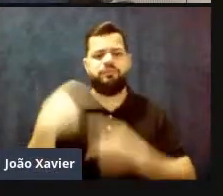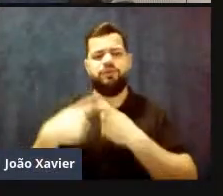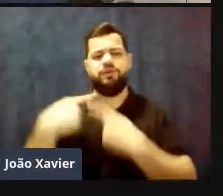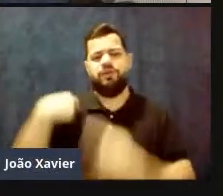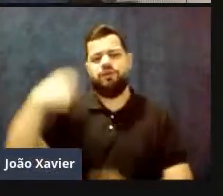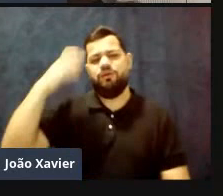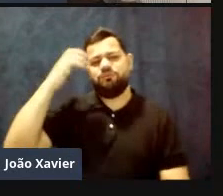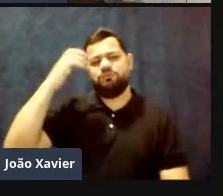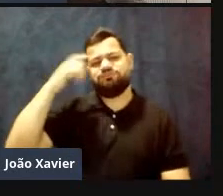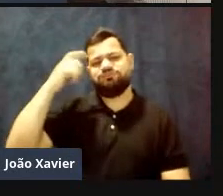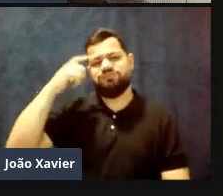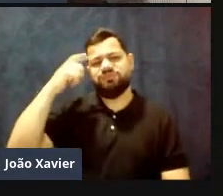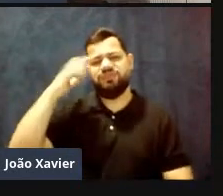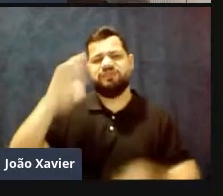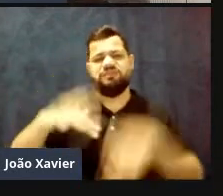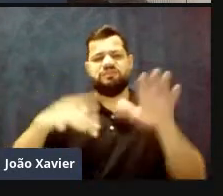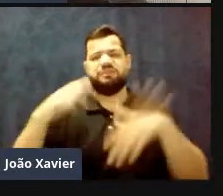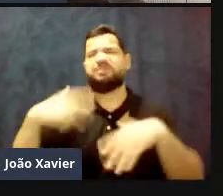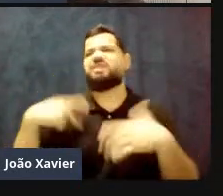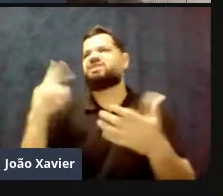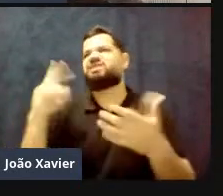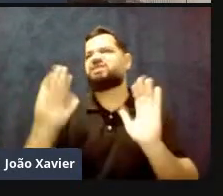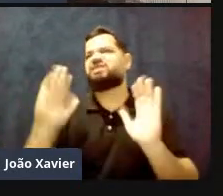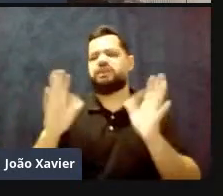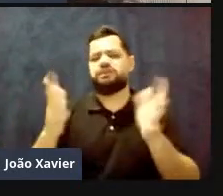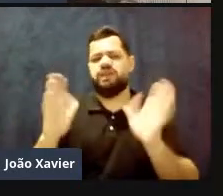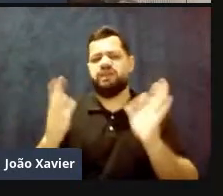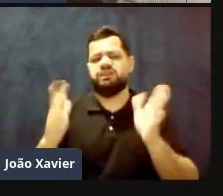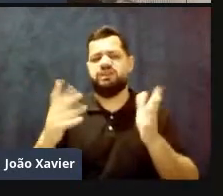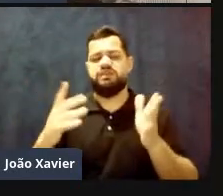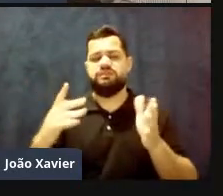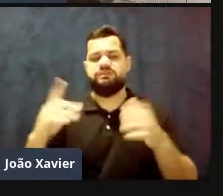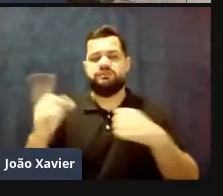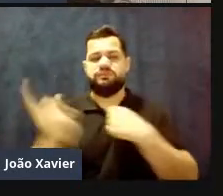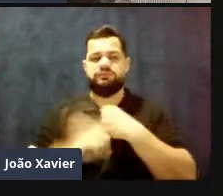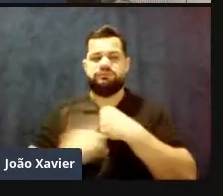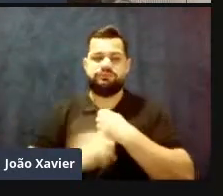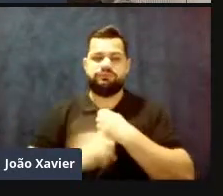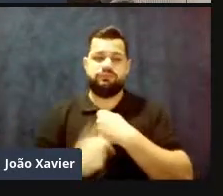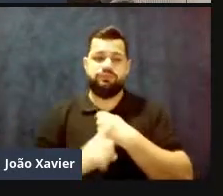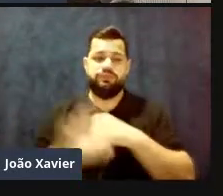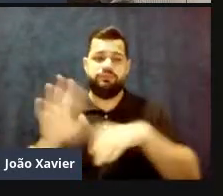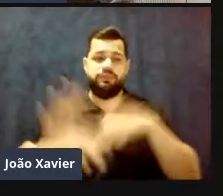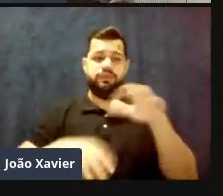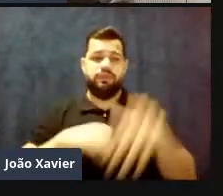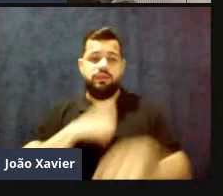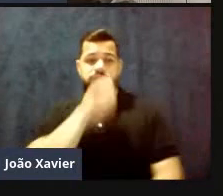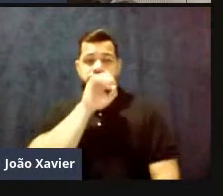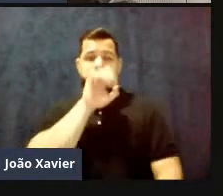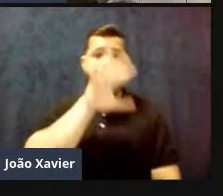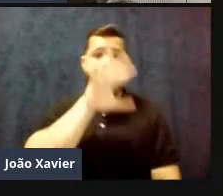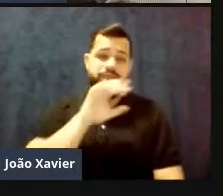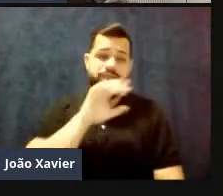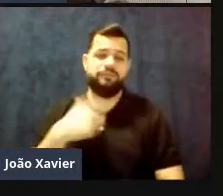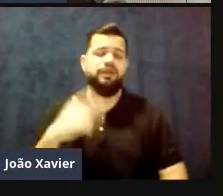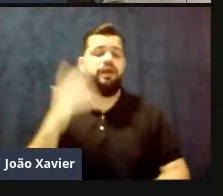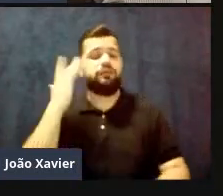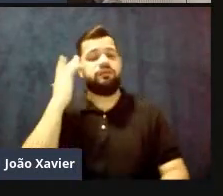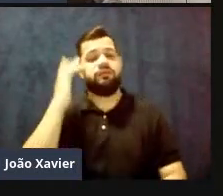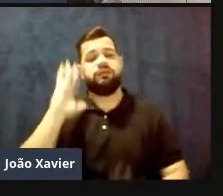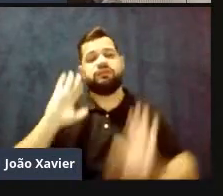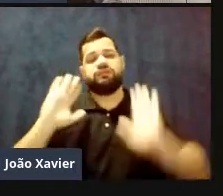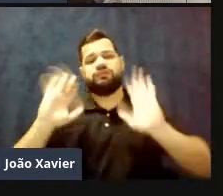tira a máscara, a gente coça o nariz, a gente pega um paciente. Quantas escarradas eu levei no olho, gente? Então eu pensava que eu já tinha pego o Covid e que tinha